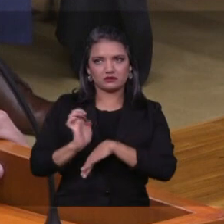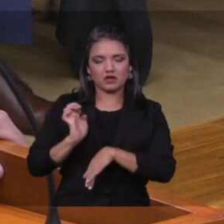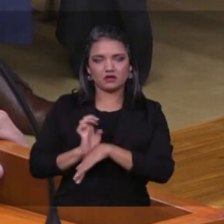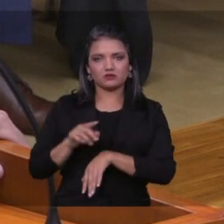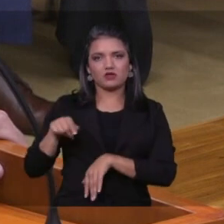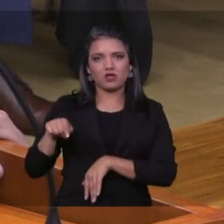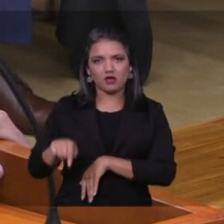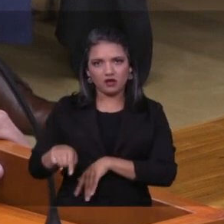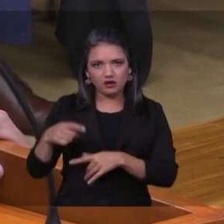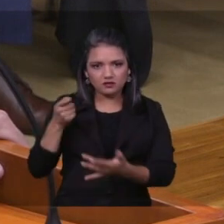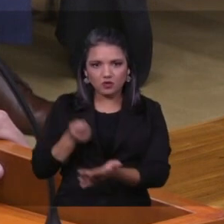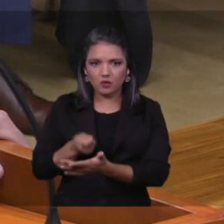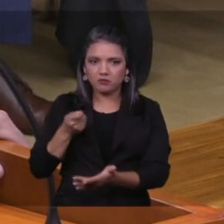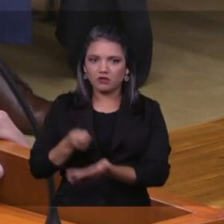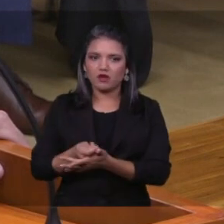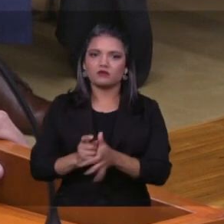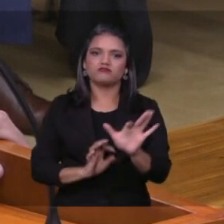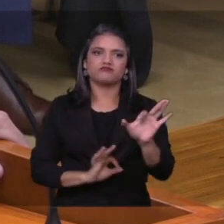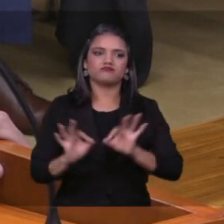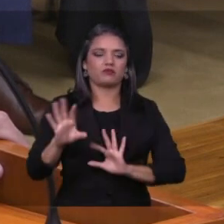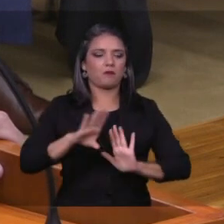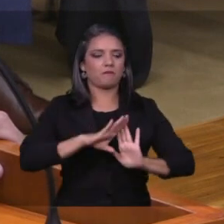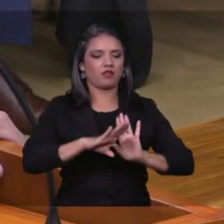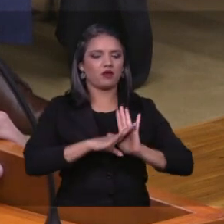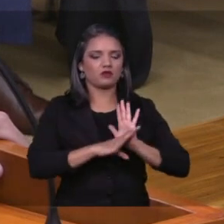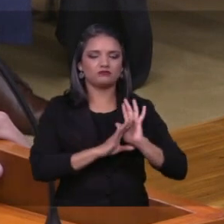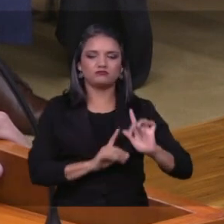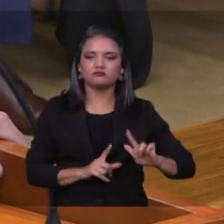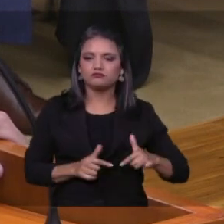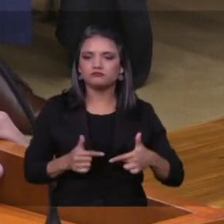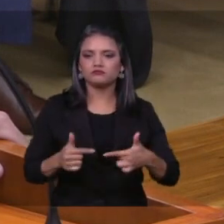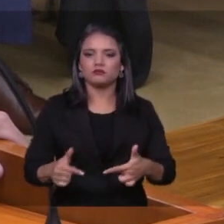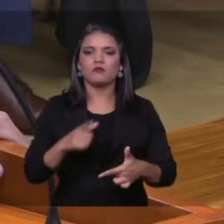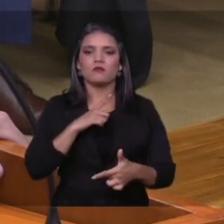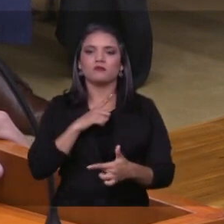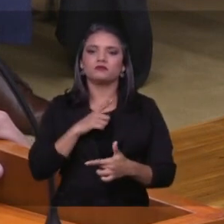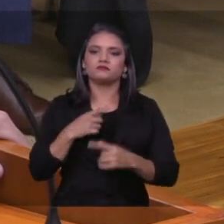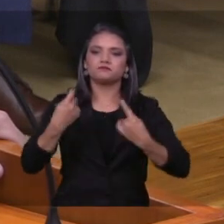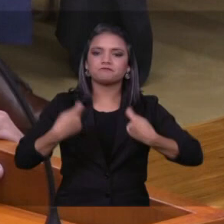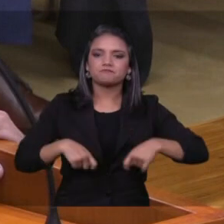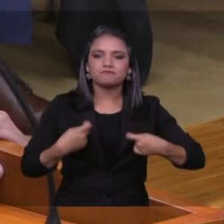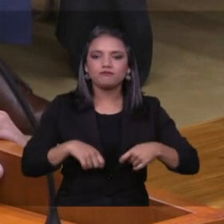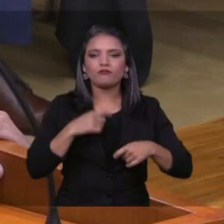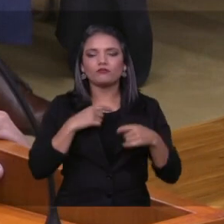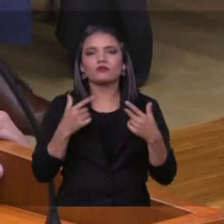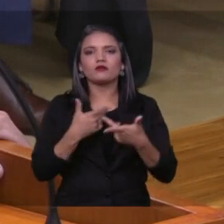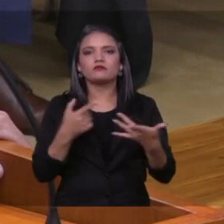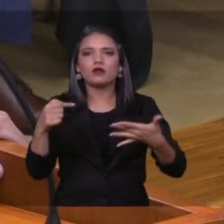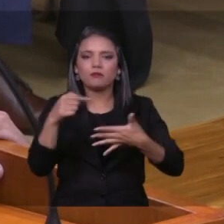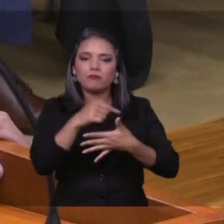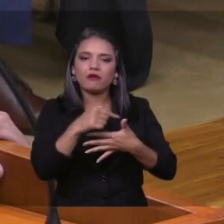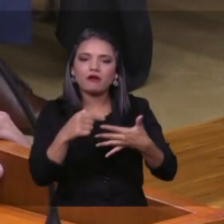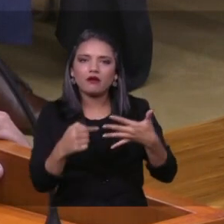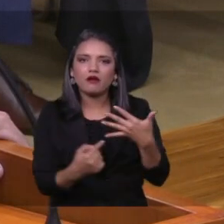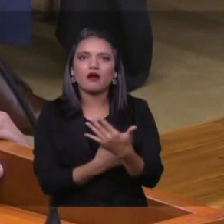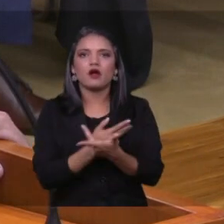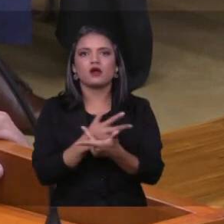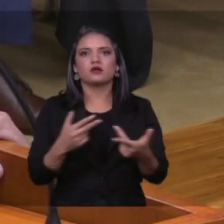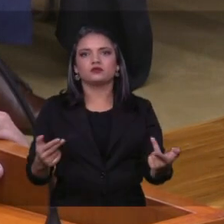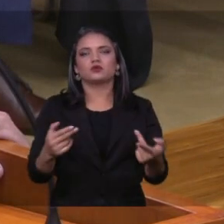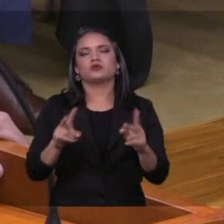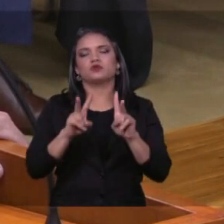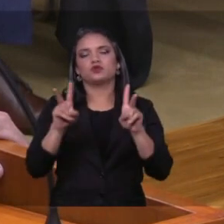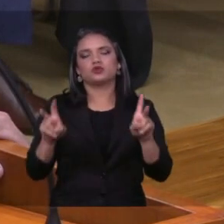a apresentar esses planos de ação, para que seja reconhecida a necessidade desses estándares mínimos com relação às queimadas do